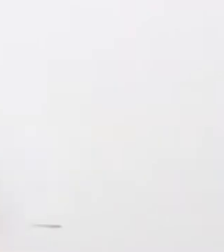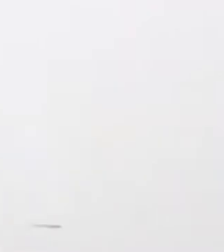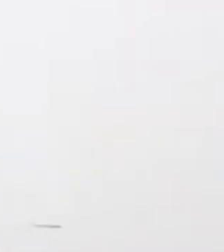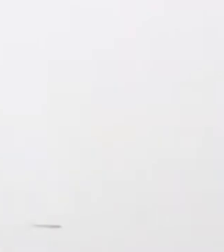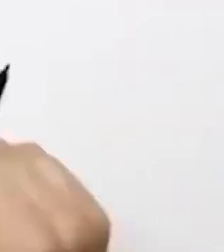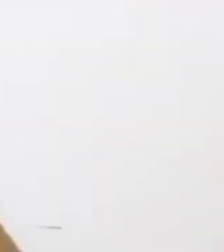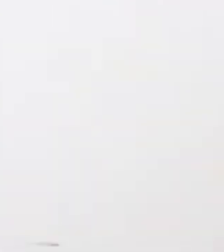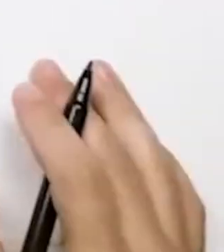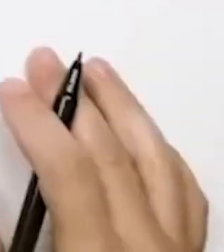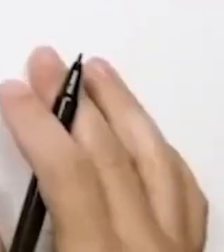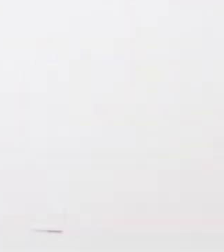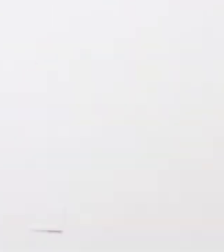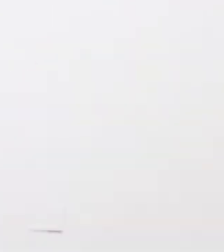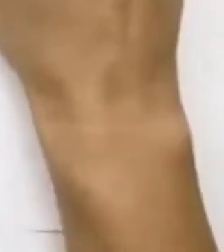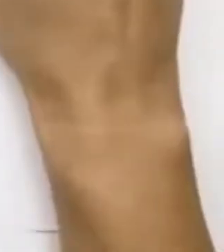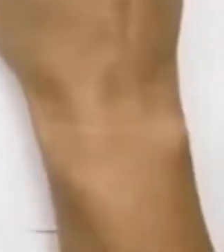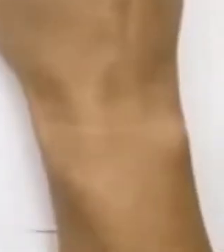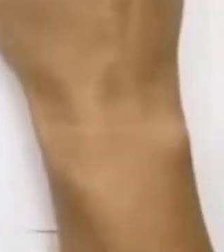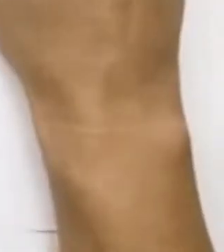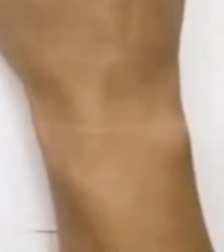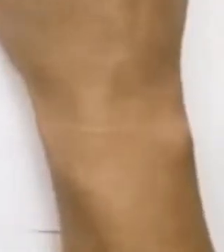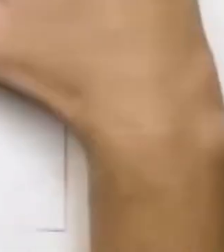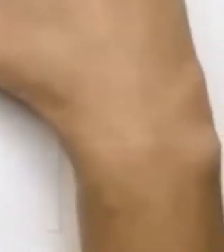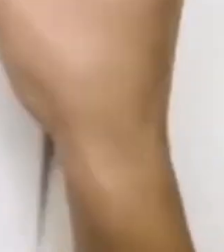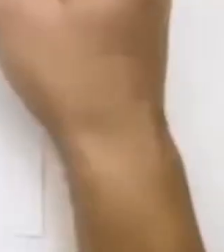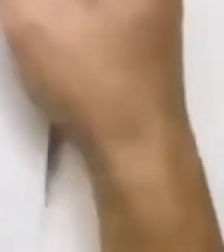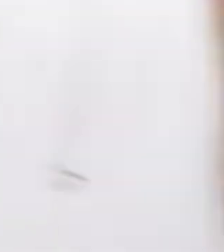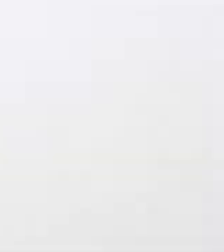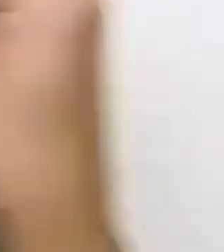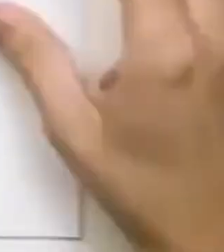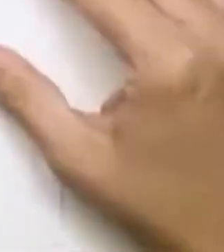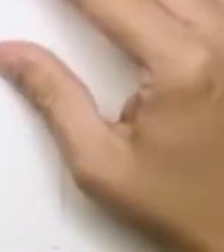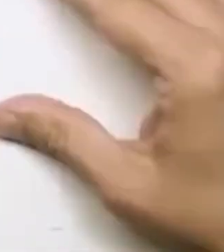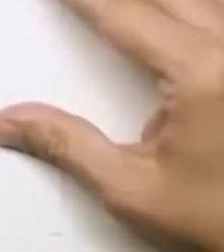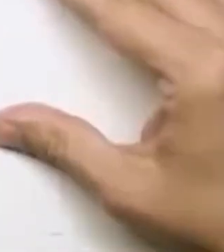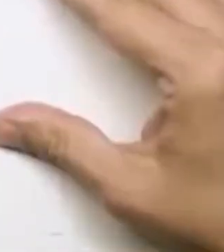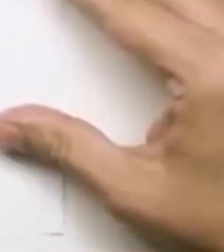a base da garantia da qualidade orgânica.